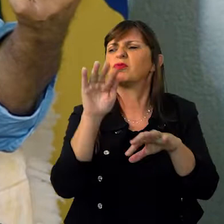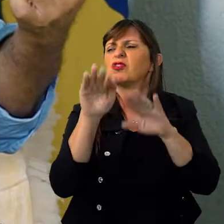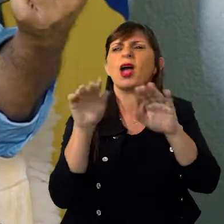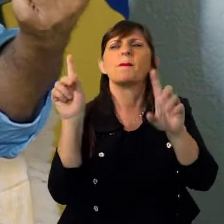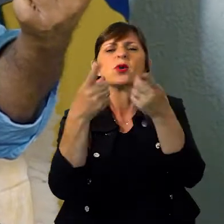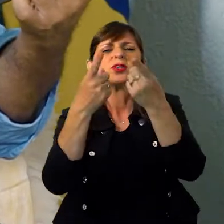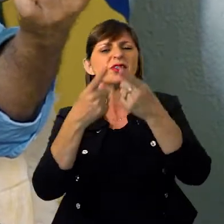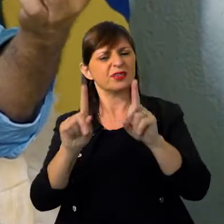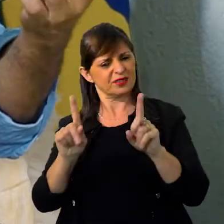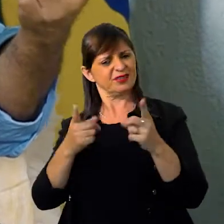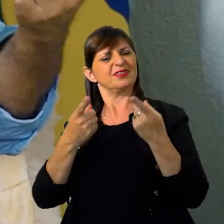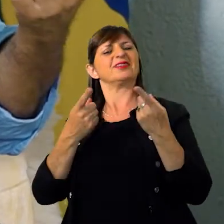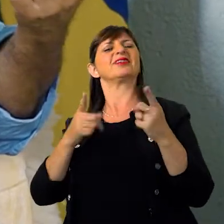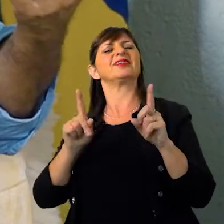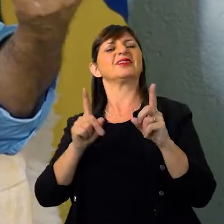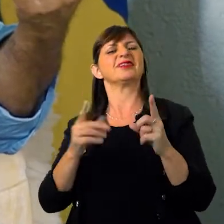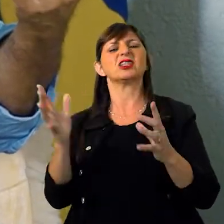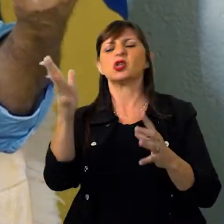e